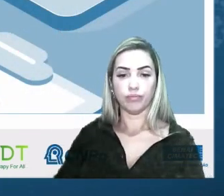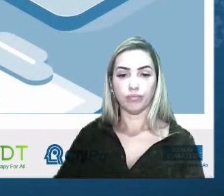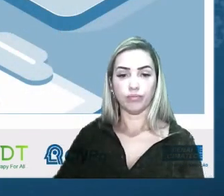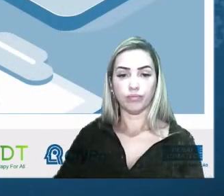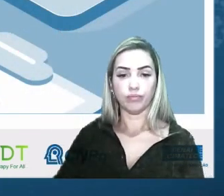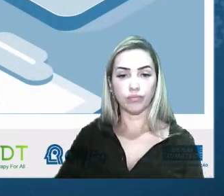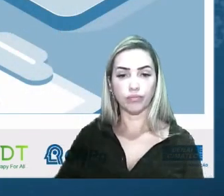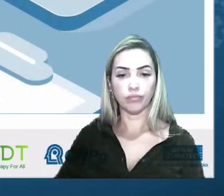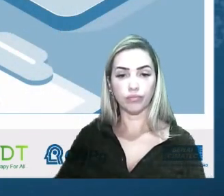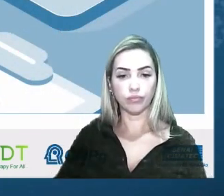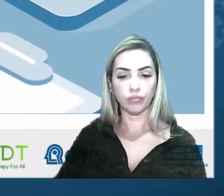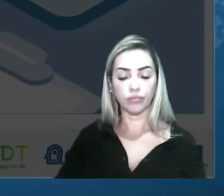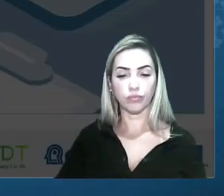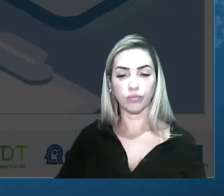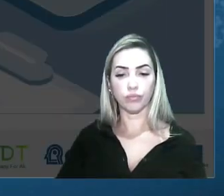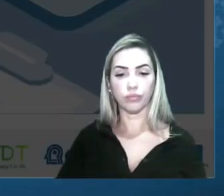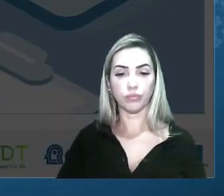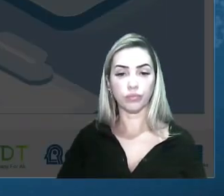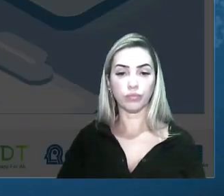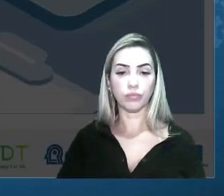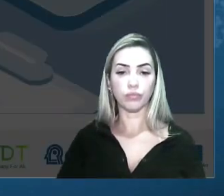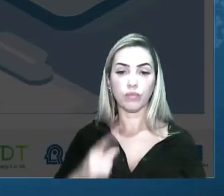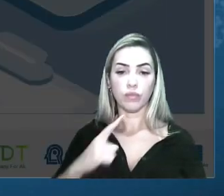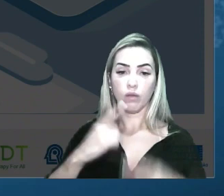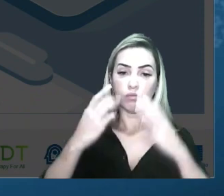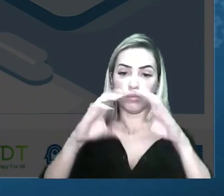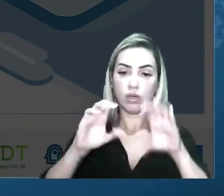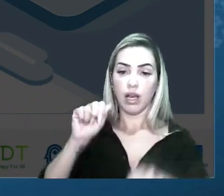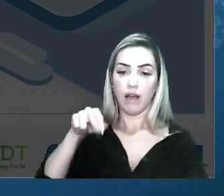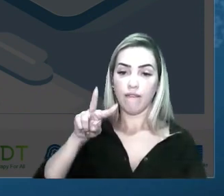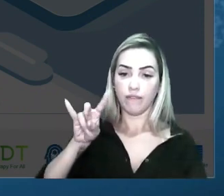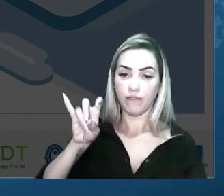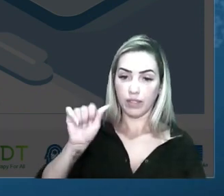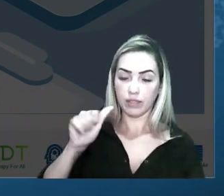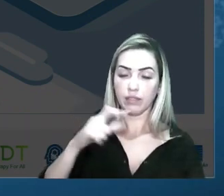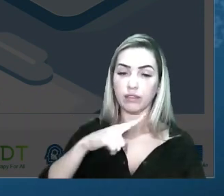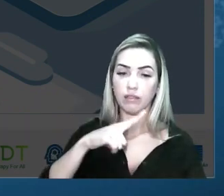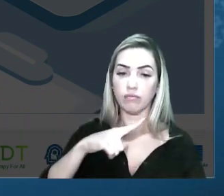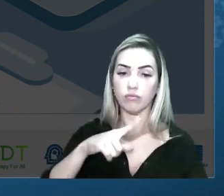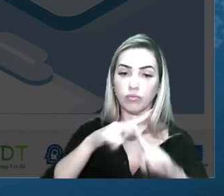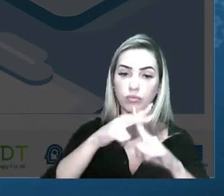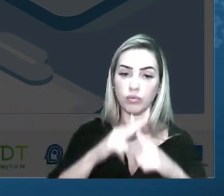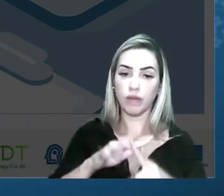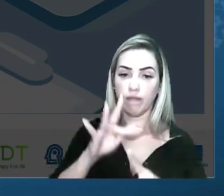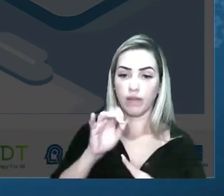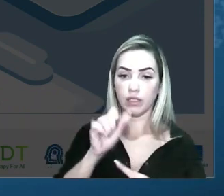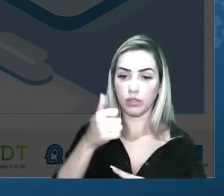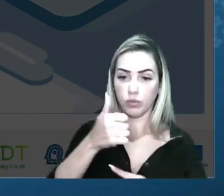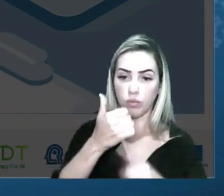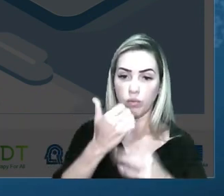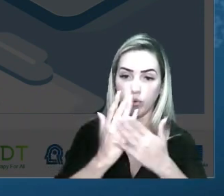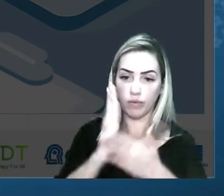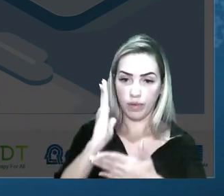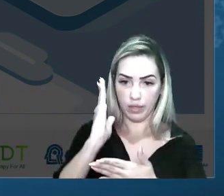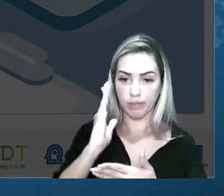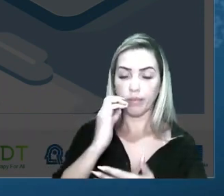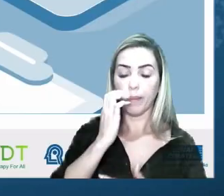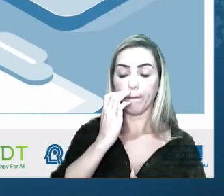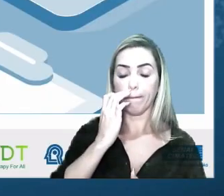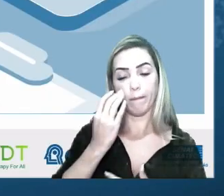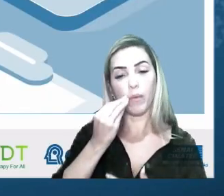Então, a gente submeteu à Anvisa e teve o ensaio clínico de fase 1 aprovado,